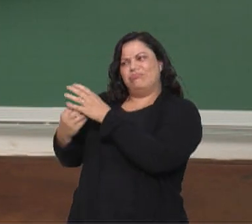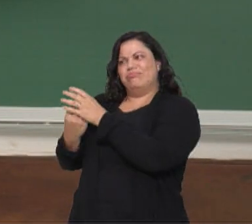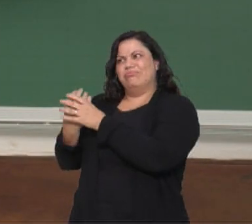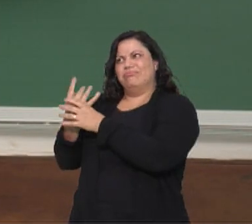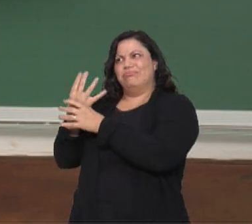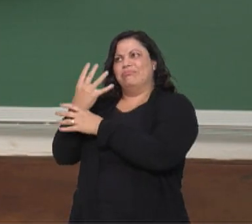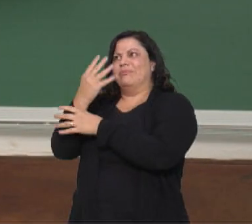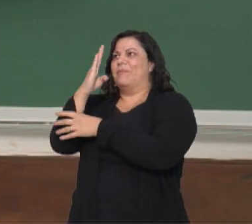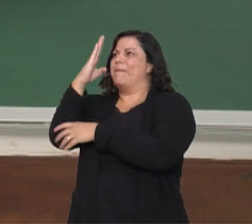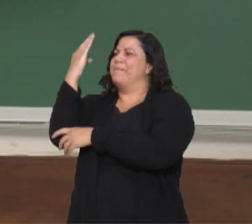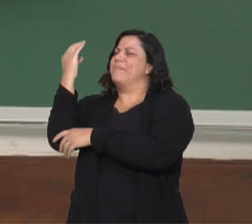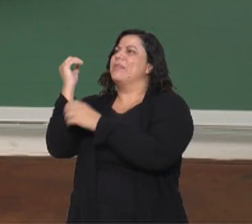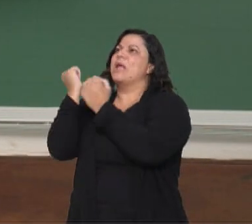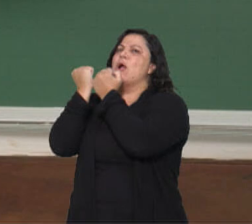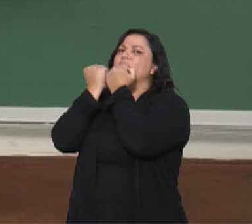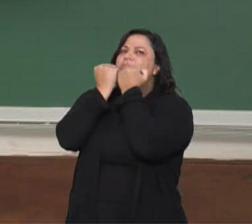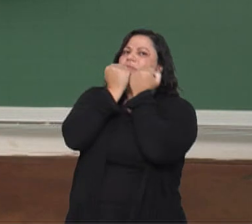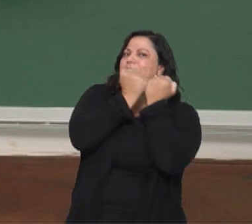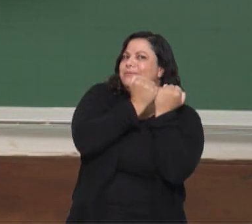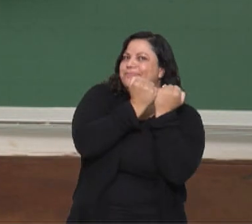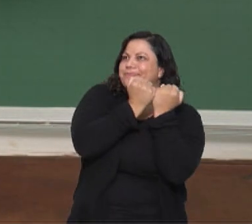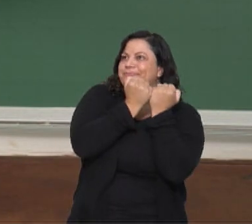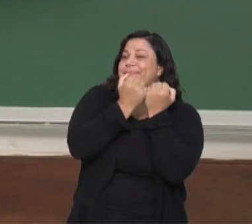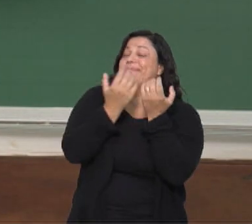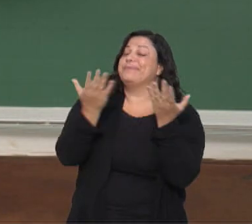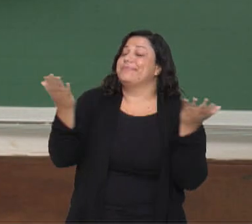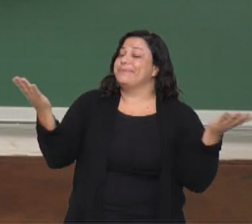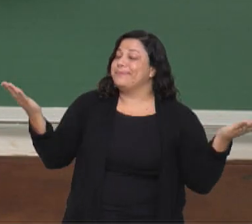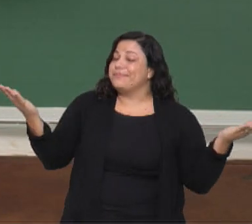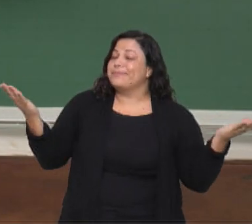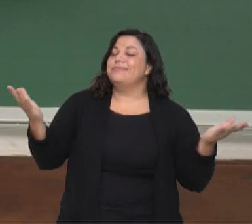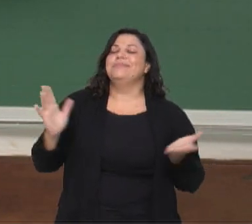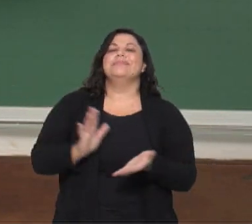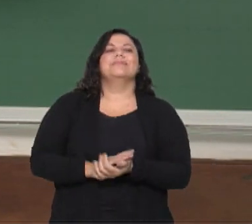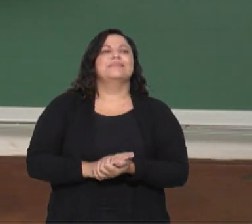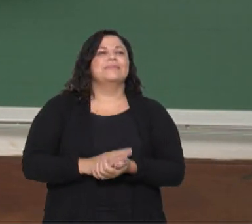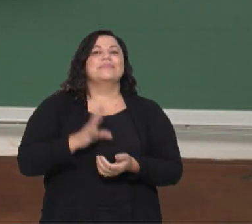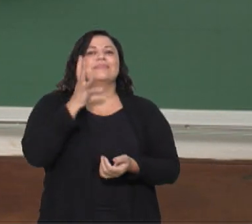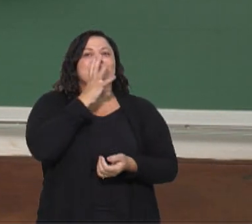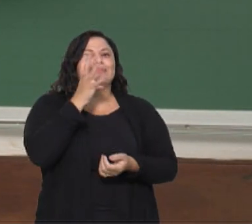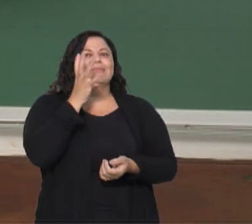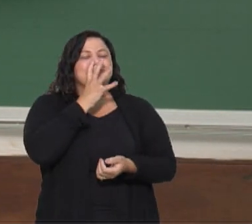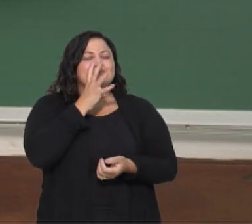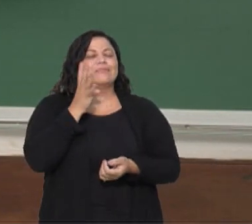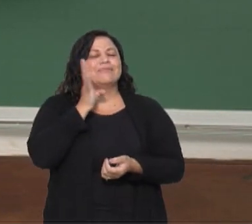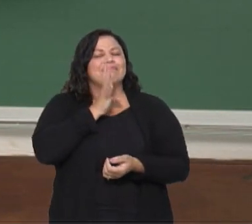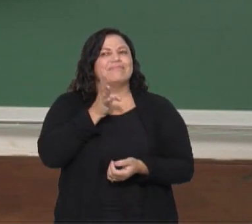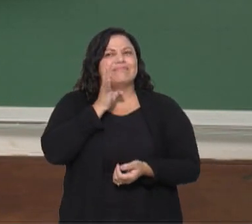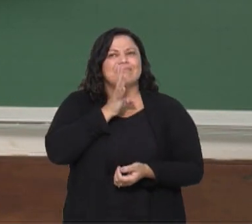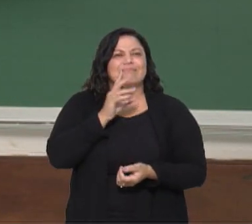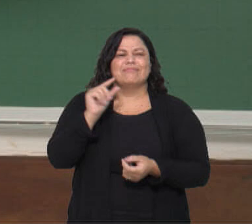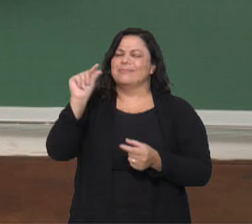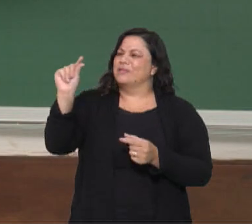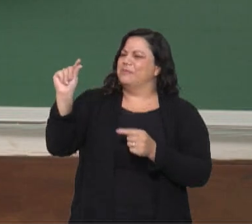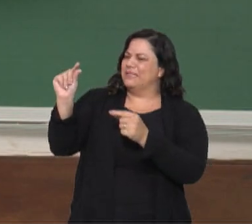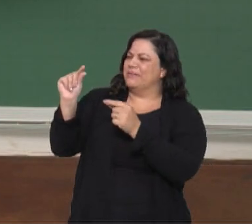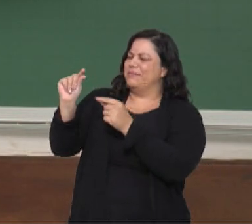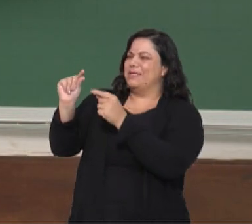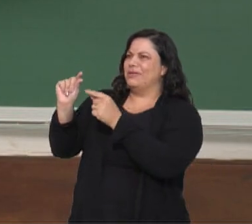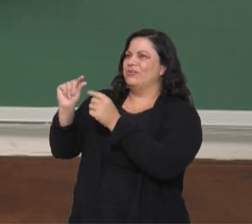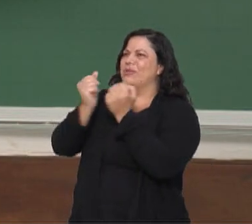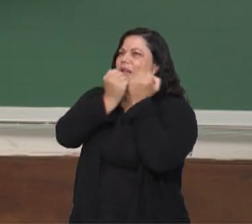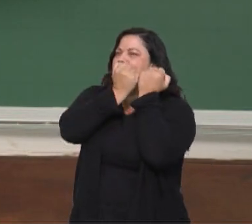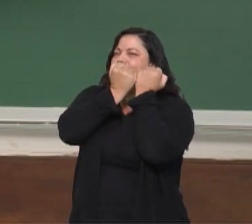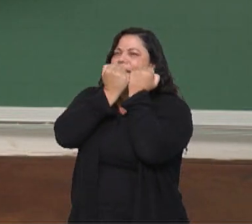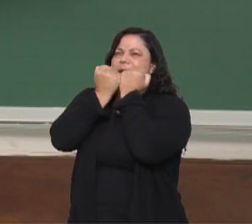coisa, na minha opinião, assim como chamava atenção na antiguidade, hoje você fica assim, uma coisa que bacana, né? Uma sementinha dá um baita de um